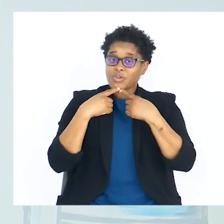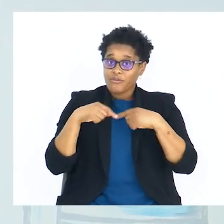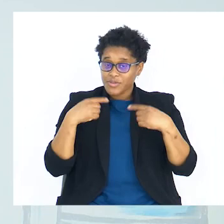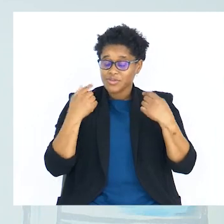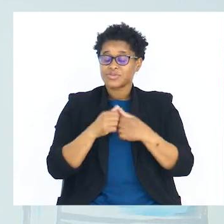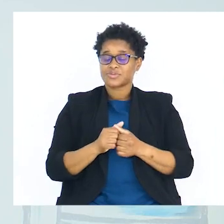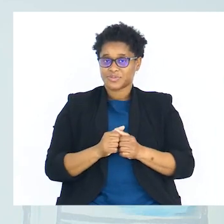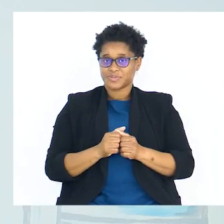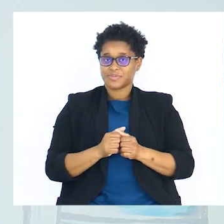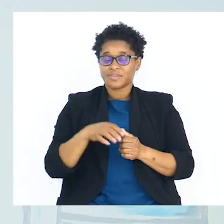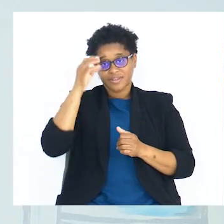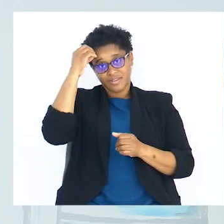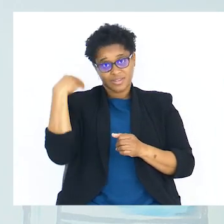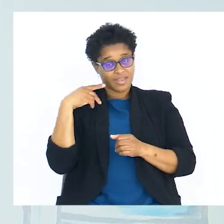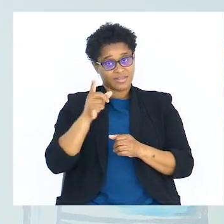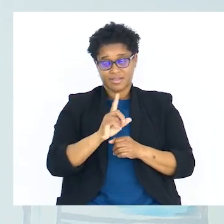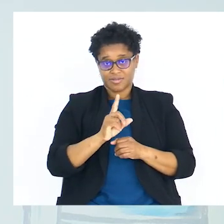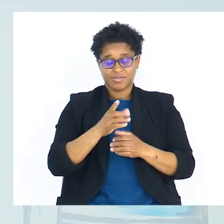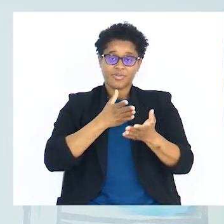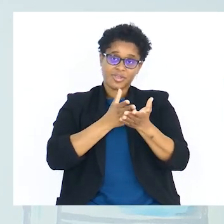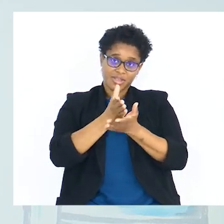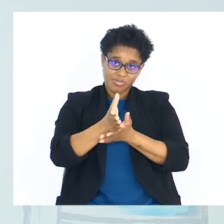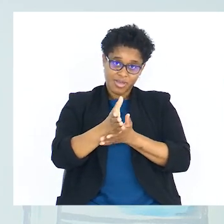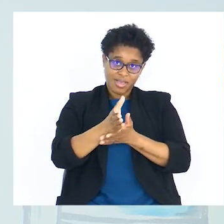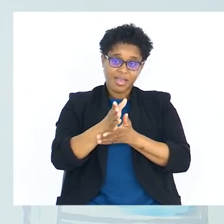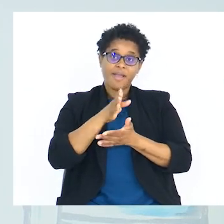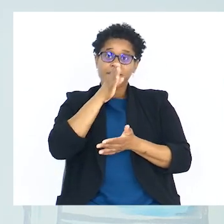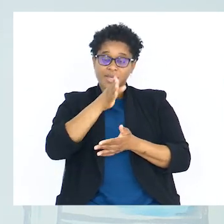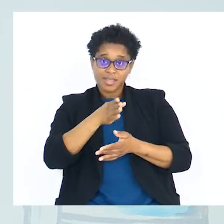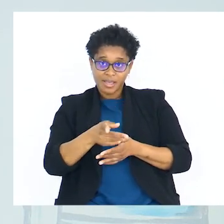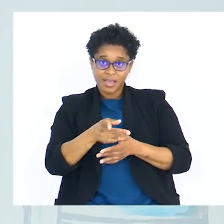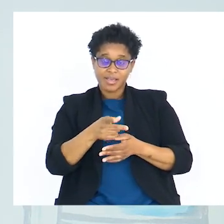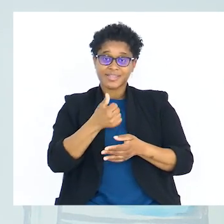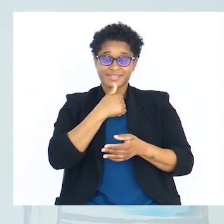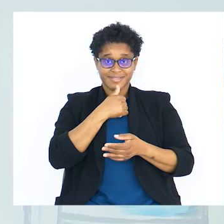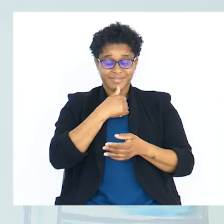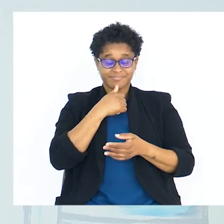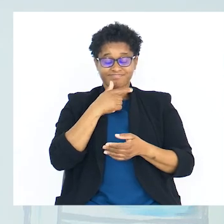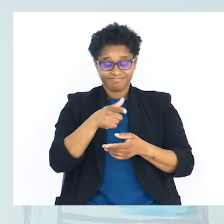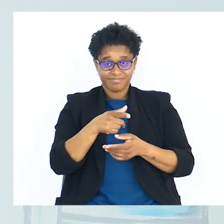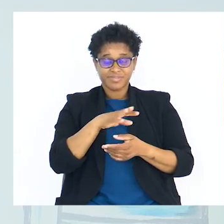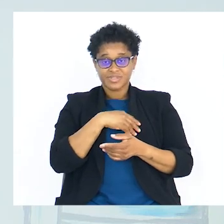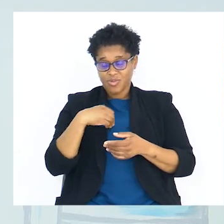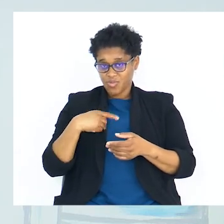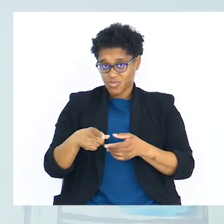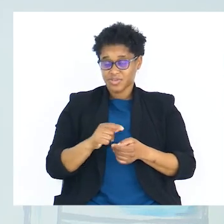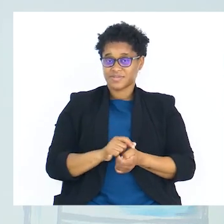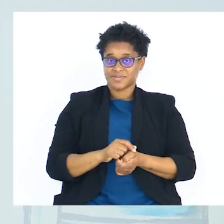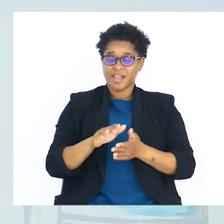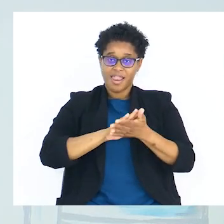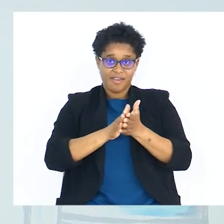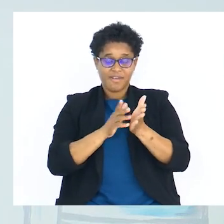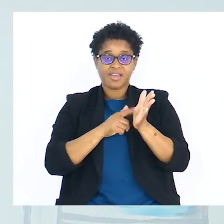recomendações. Não se esqueçam de continuarem a pôr em prática as medidas sanitárias. Lavagem das